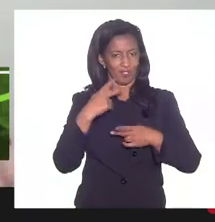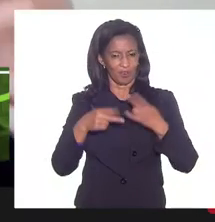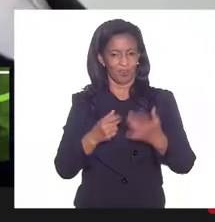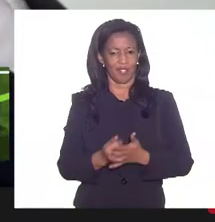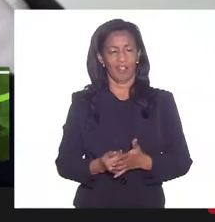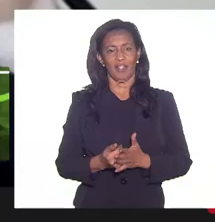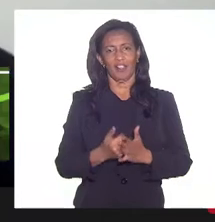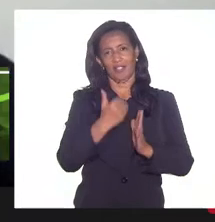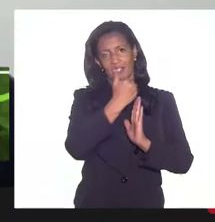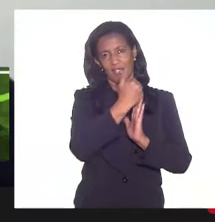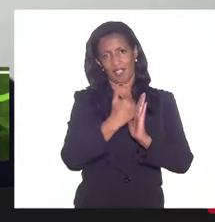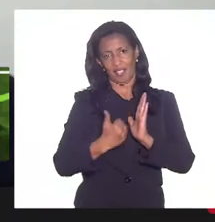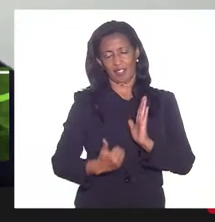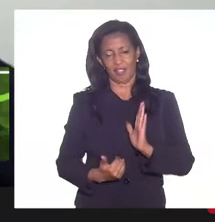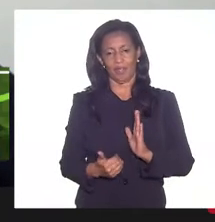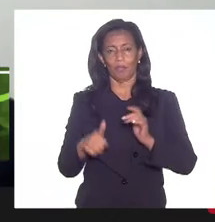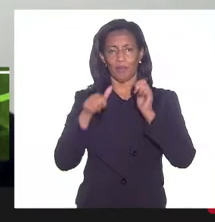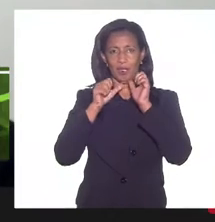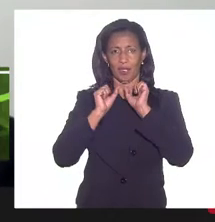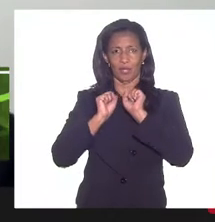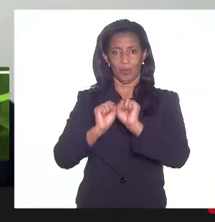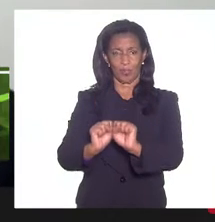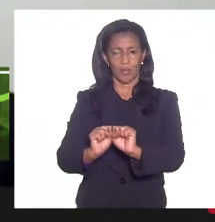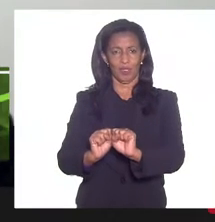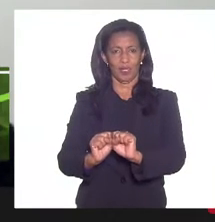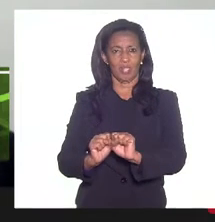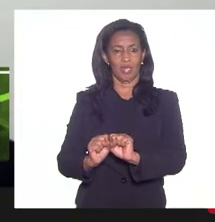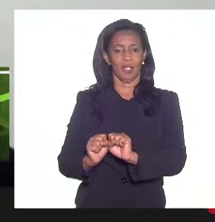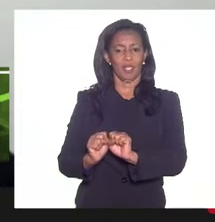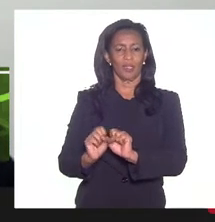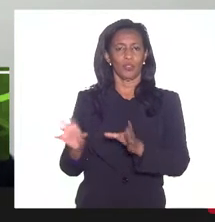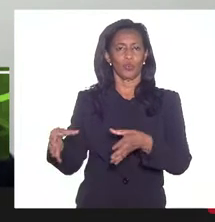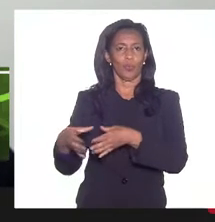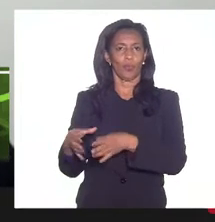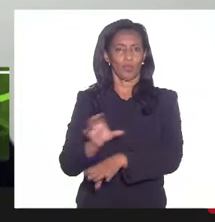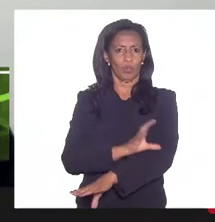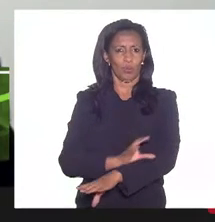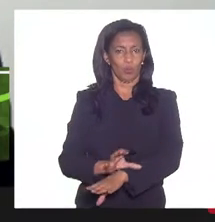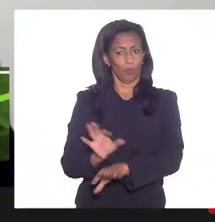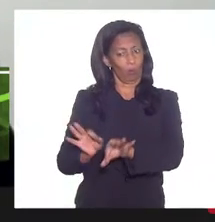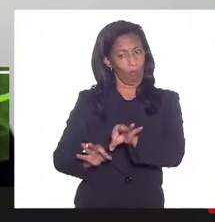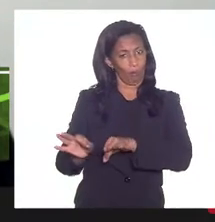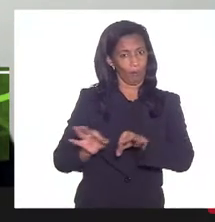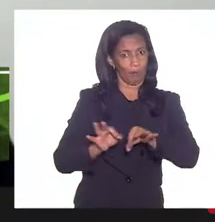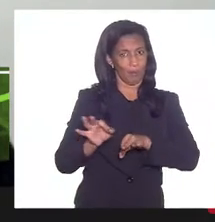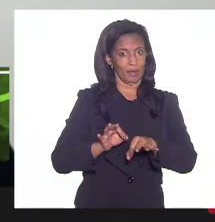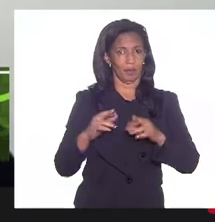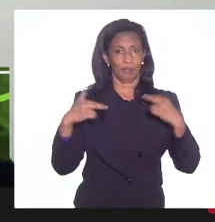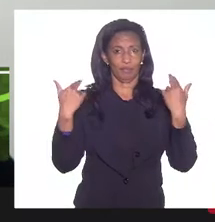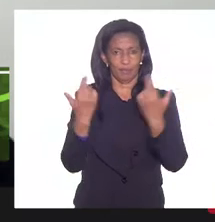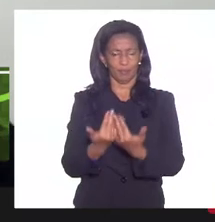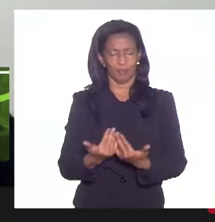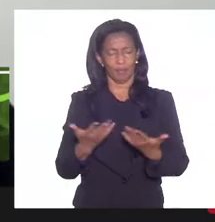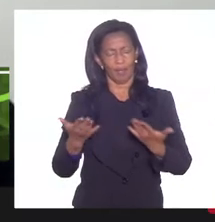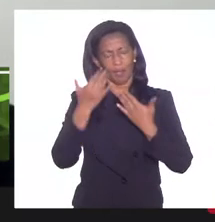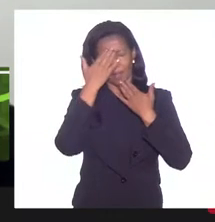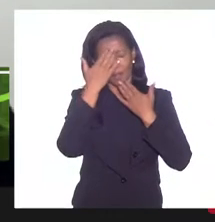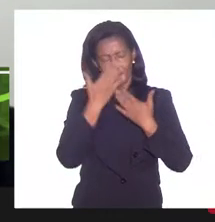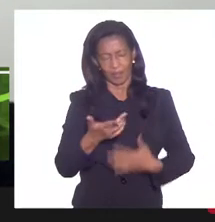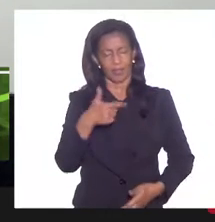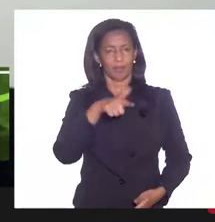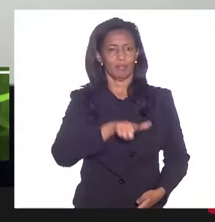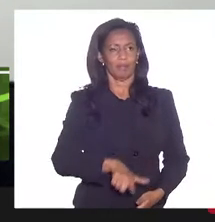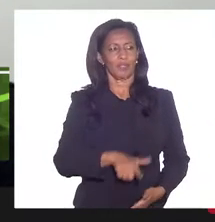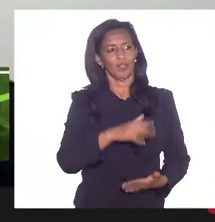e esta é a sequência programada pela assessoria da Comissão de Cultura, de acordo com o planejamento da audiência. Isto dito, sem mais delongas, agradecendo mais uma vez a